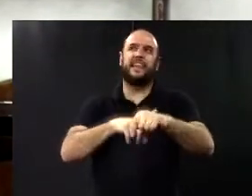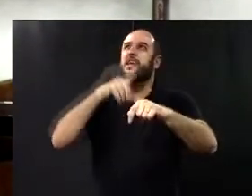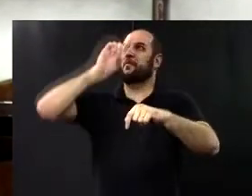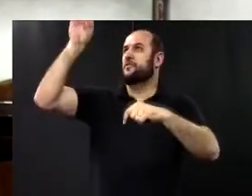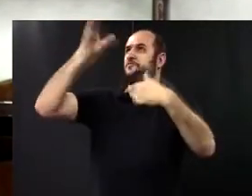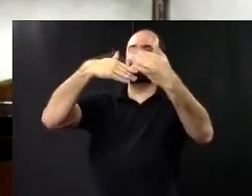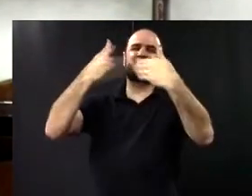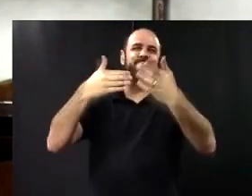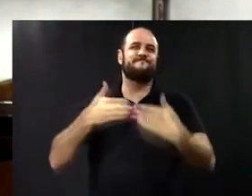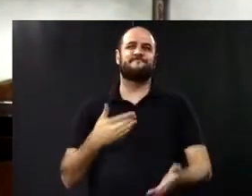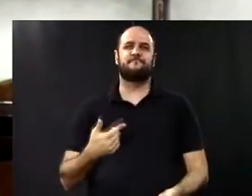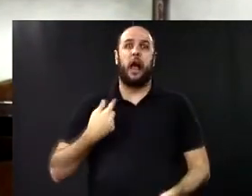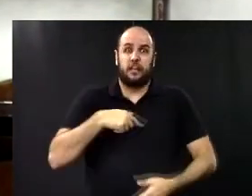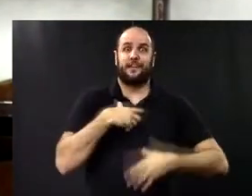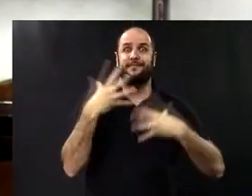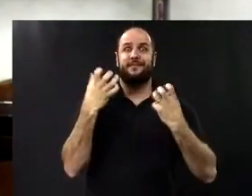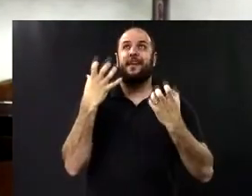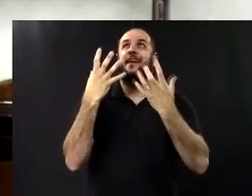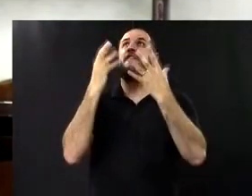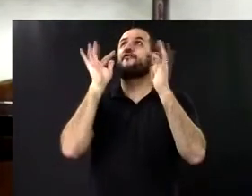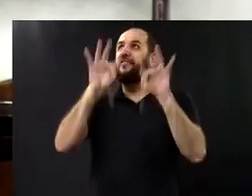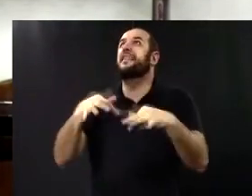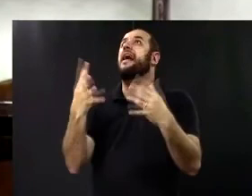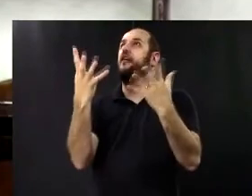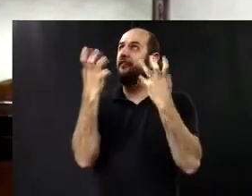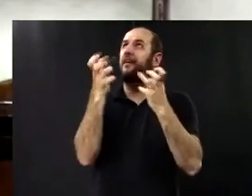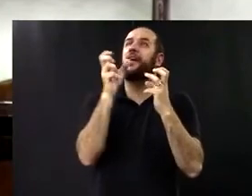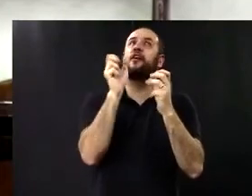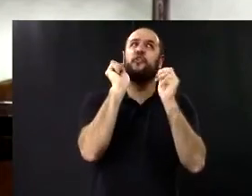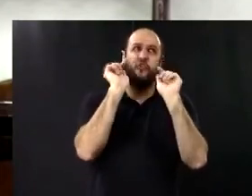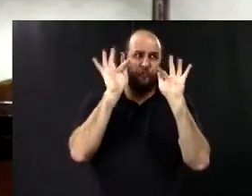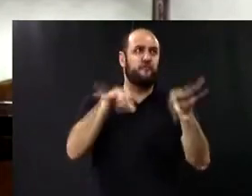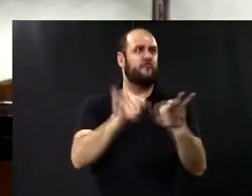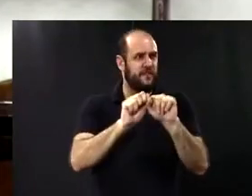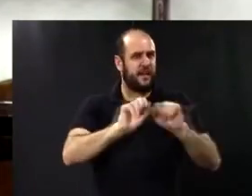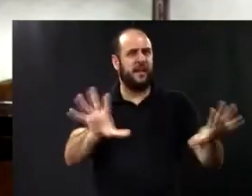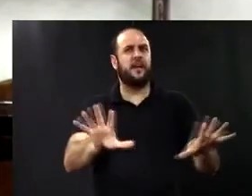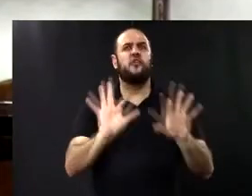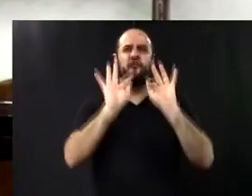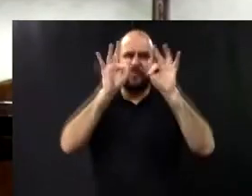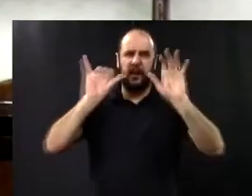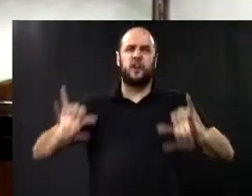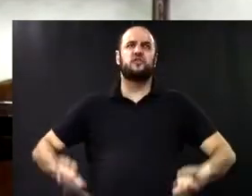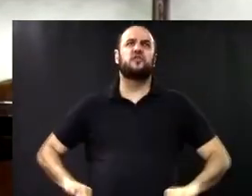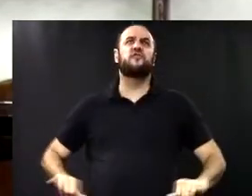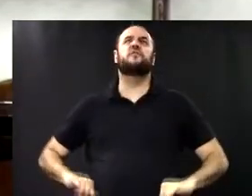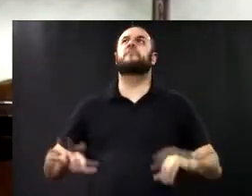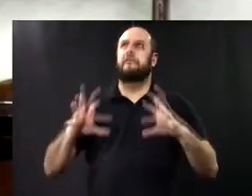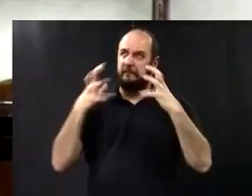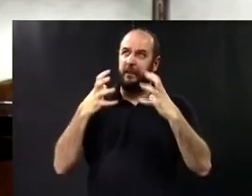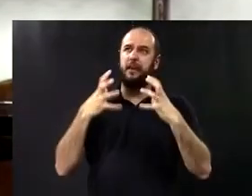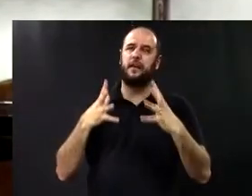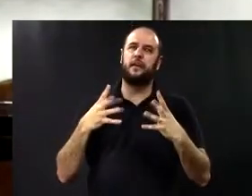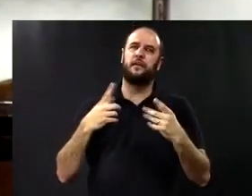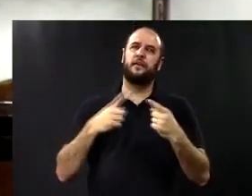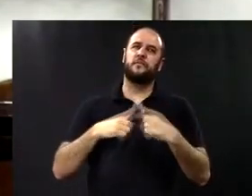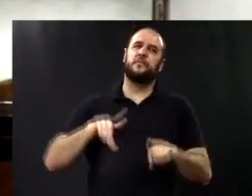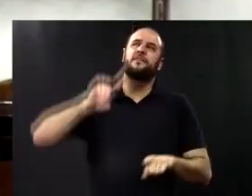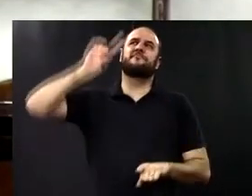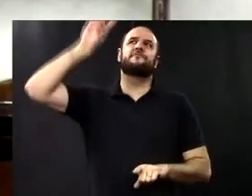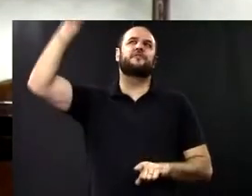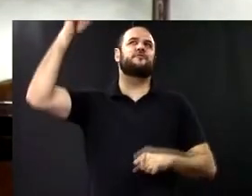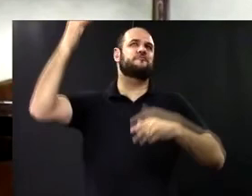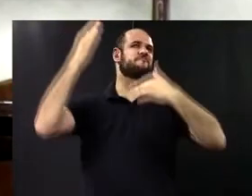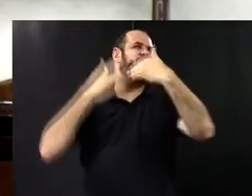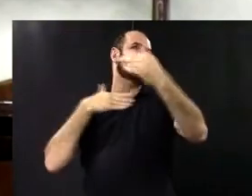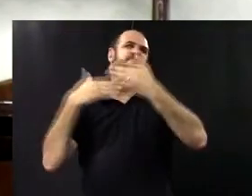saber quando vai acabar a pandemia. Nós queremos saber quando vai acabar a dor e o sofrimento da disciplina. Mas para Deus isso não importa.